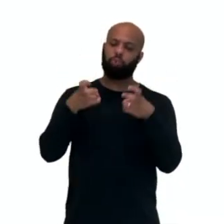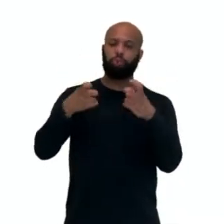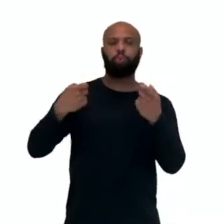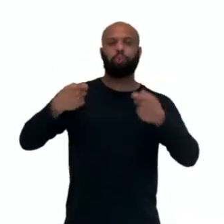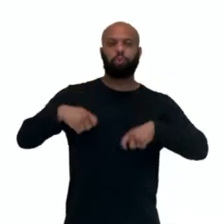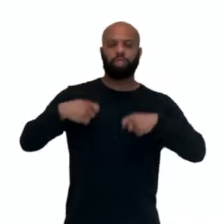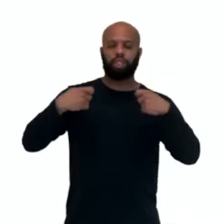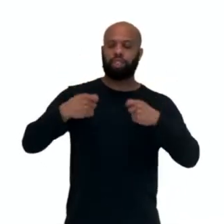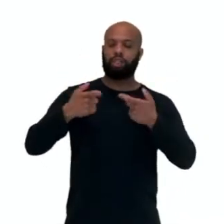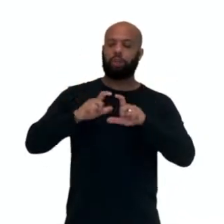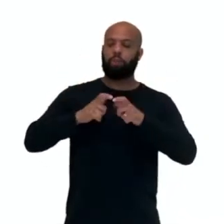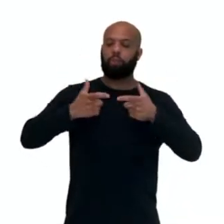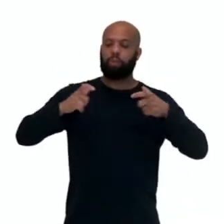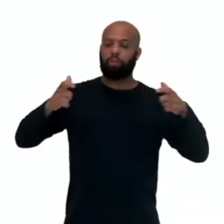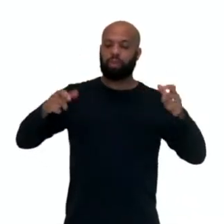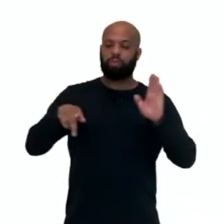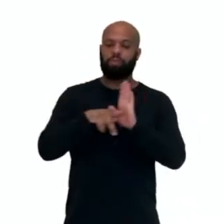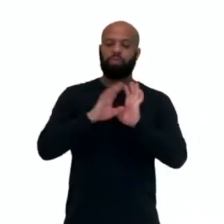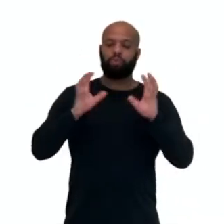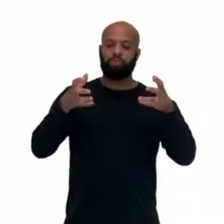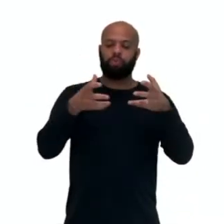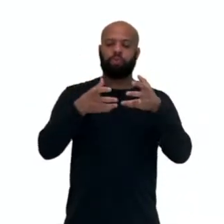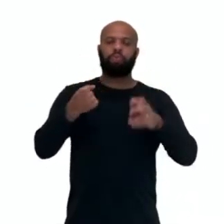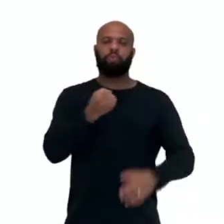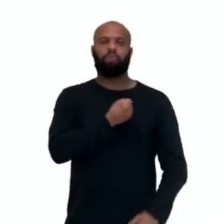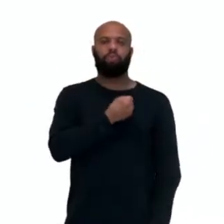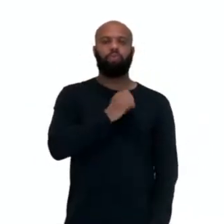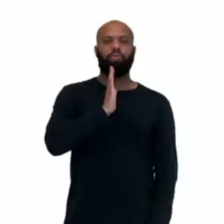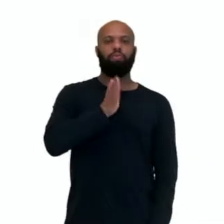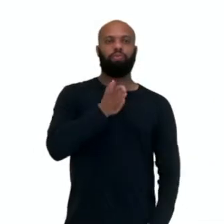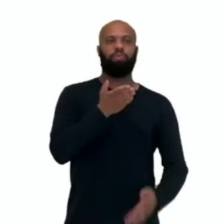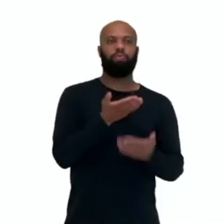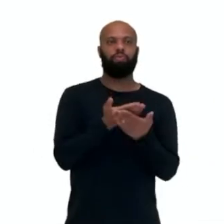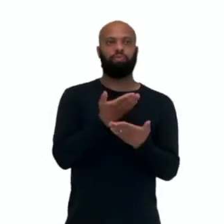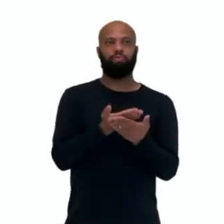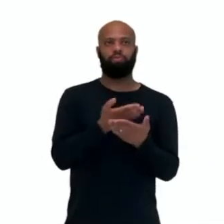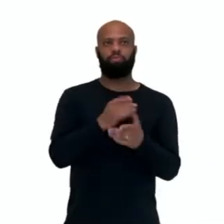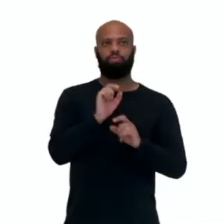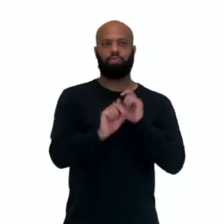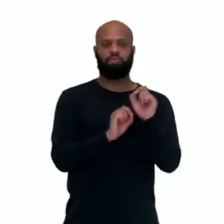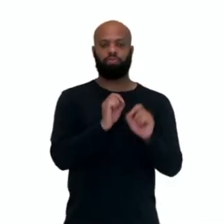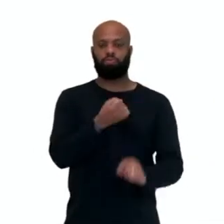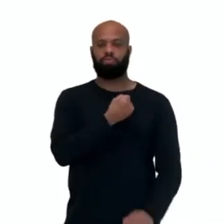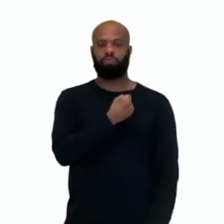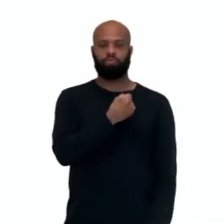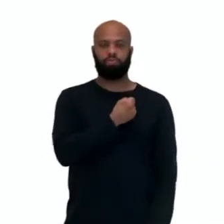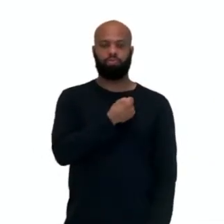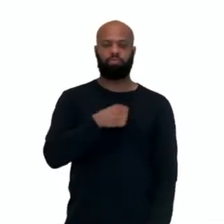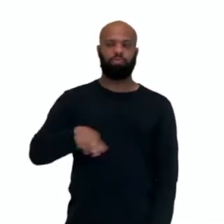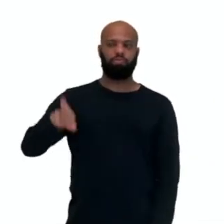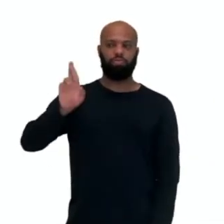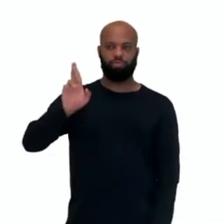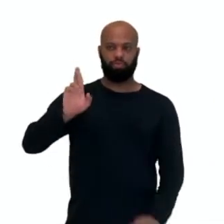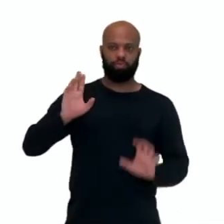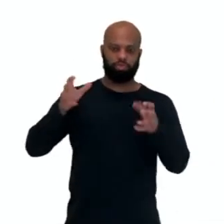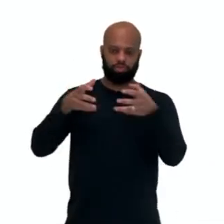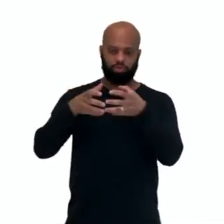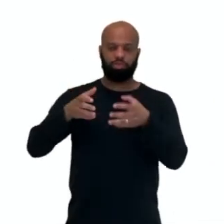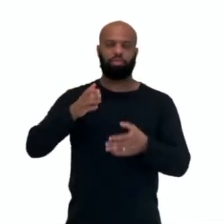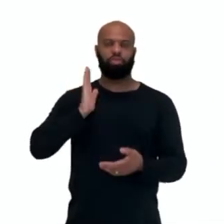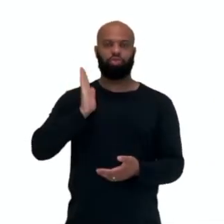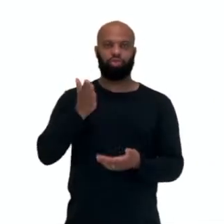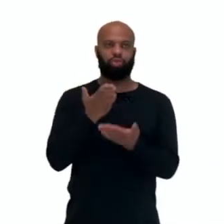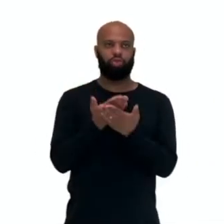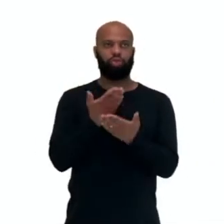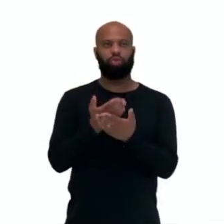necessidade da ampliação do conjunto numérico que a gente vinha trabalhando até agora, que é o conjunto dos números reais. Nós vimos no último vídeo que a